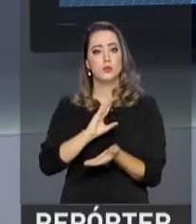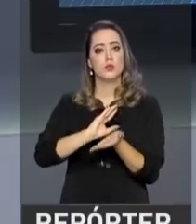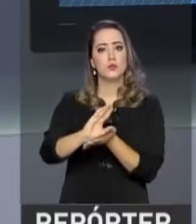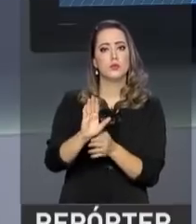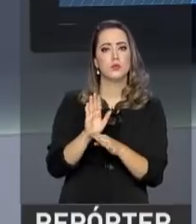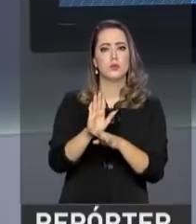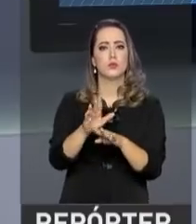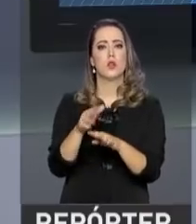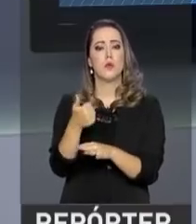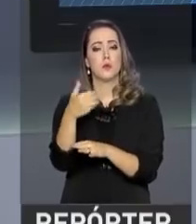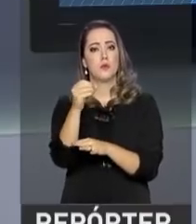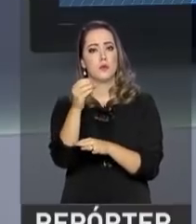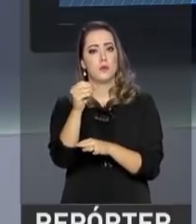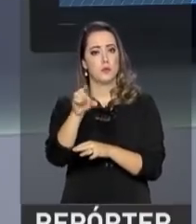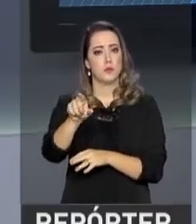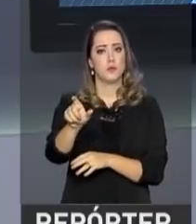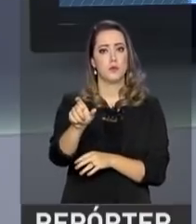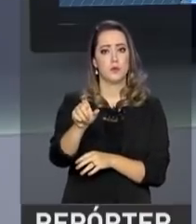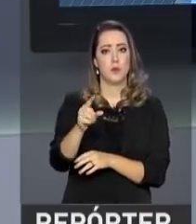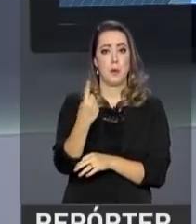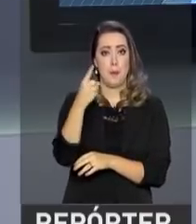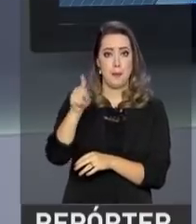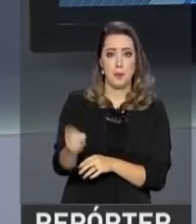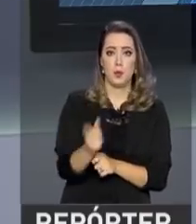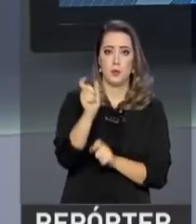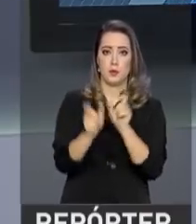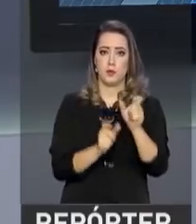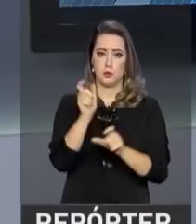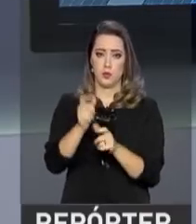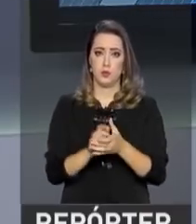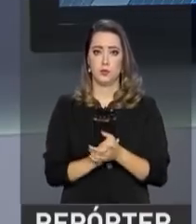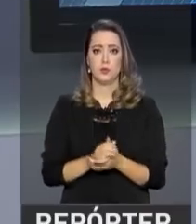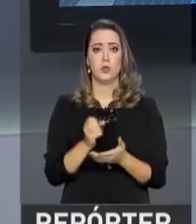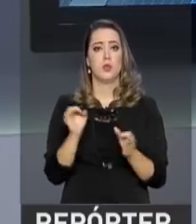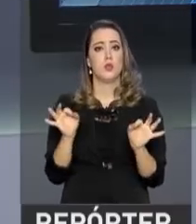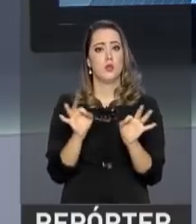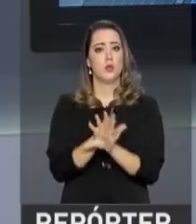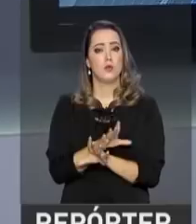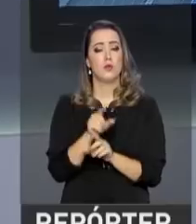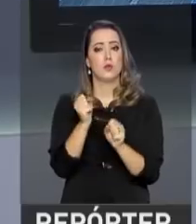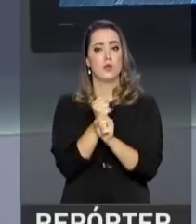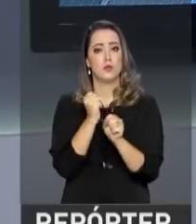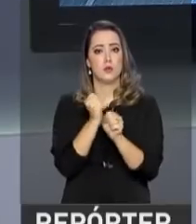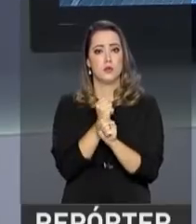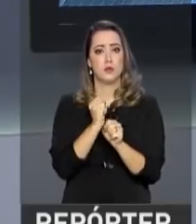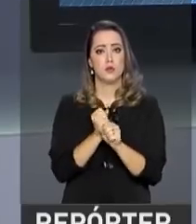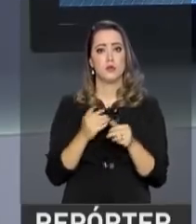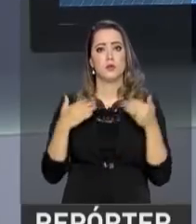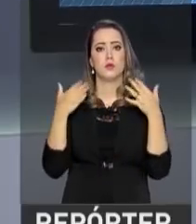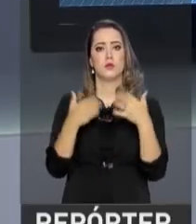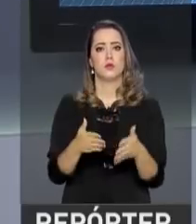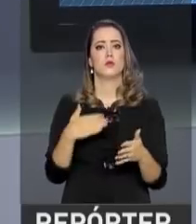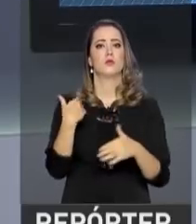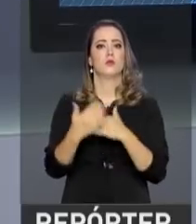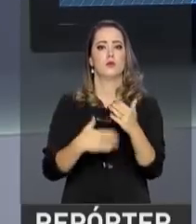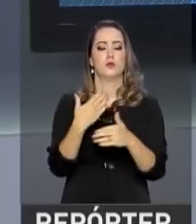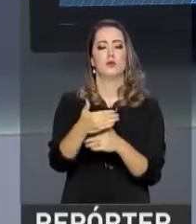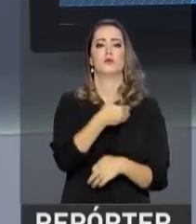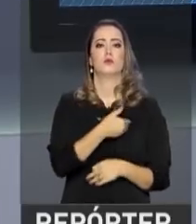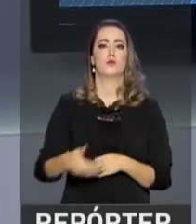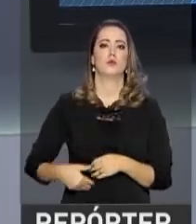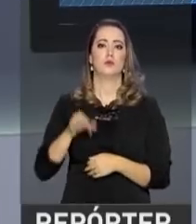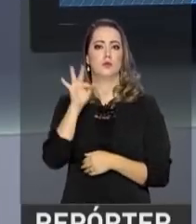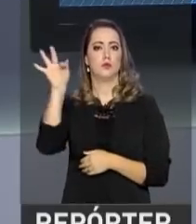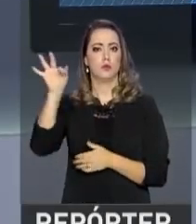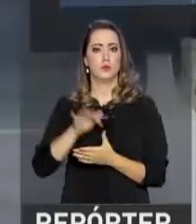e deve beneficiar cerca de mil pessoas a conclusão e entrega dessa obra faz parte do programa agora é avançar do governo